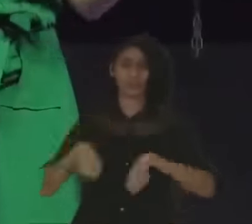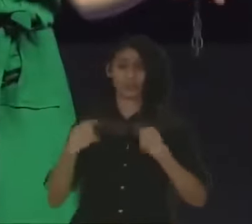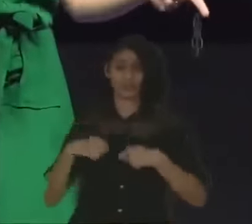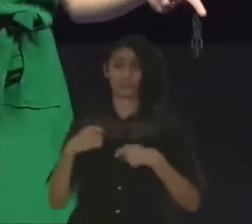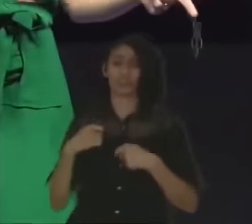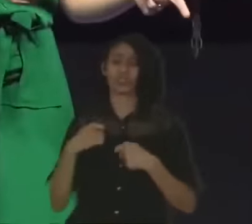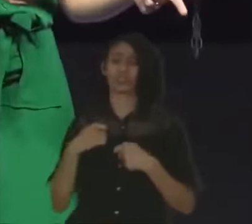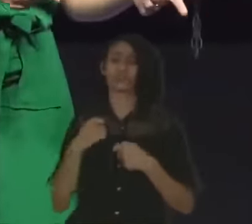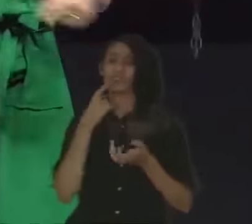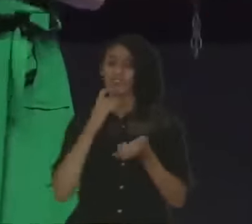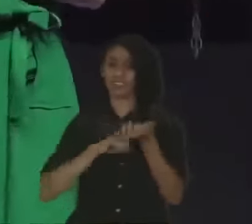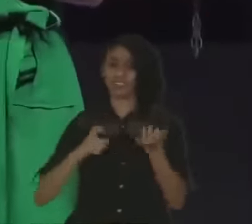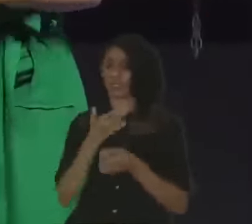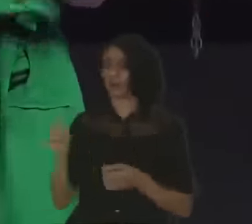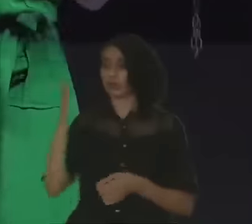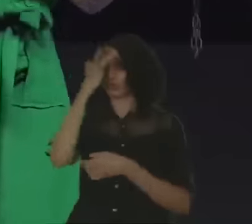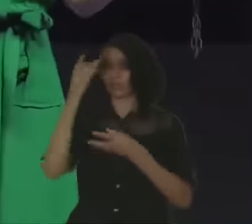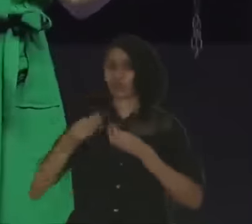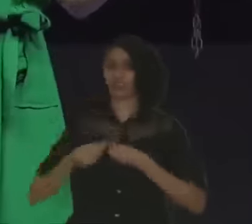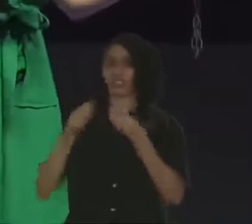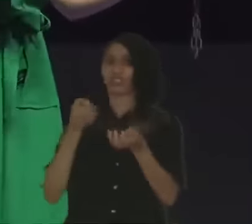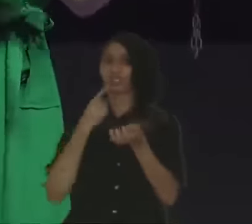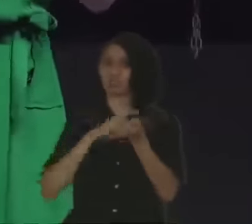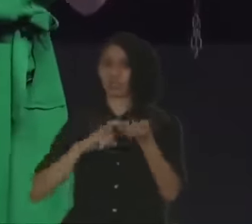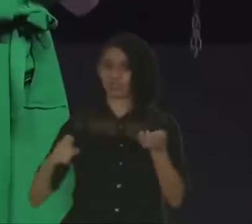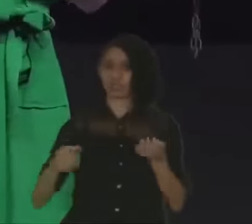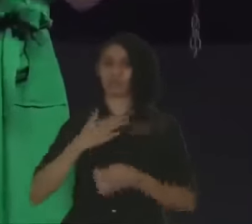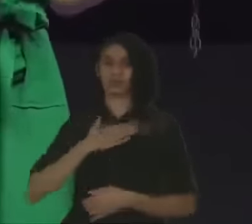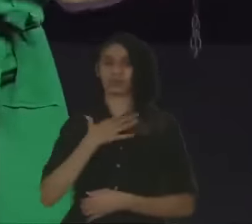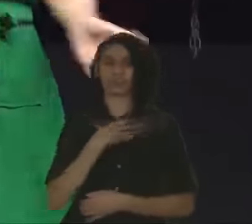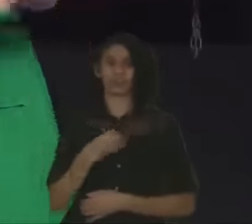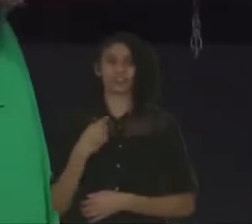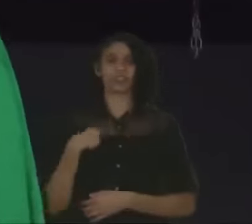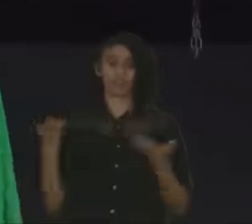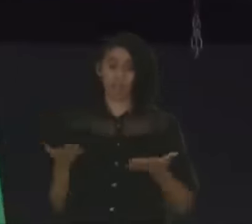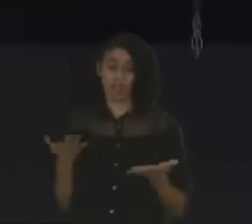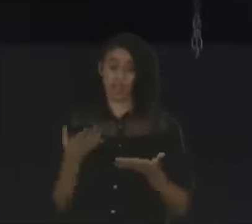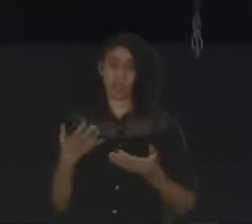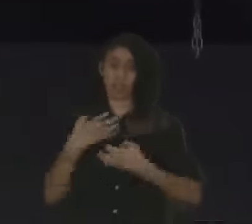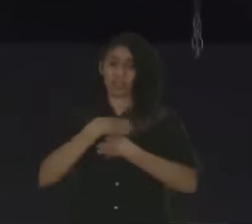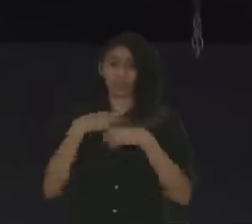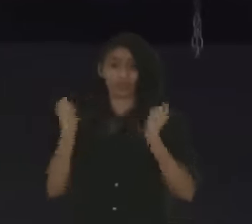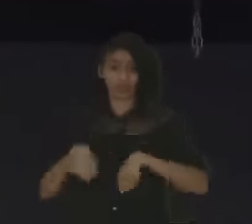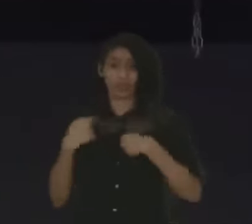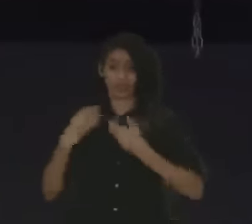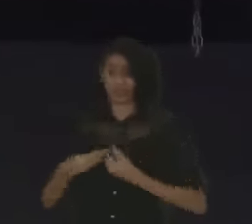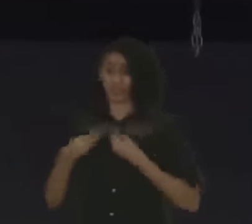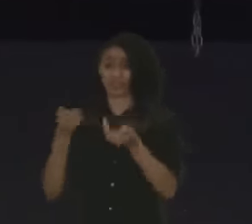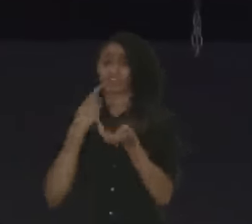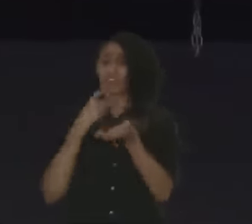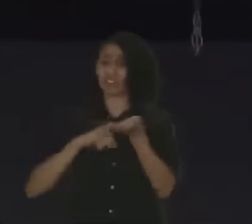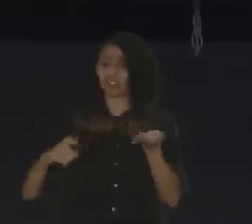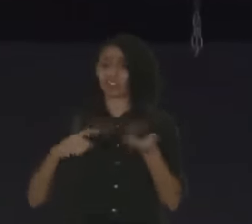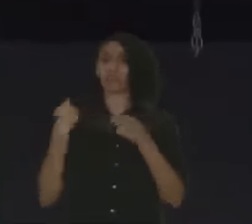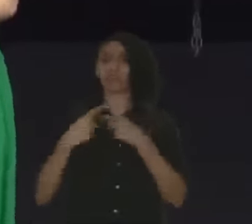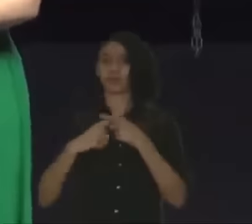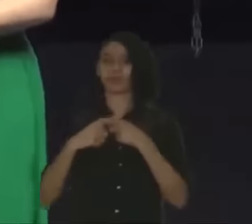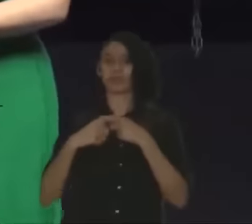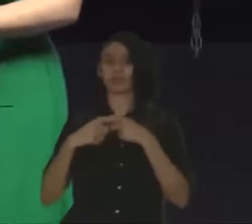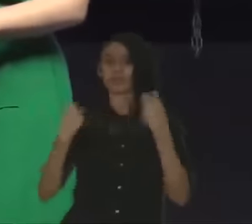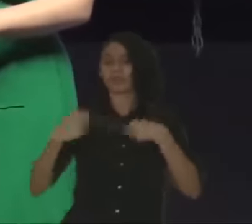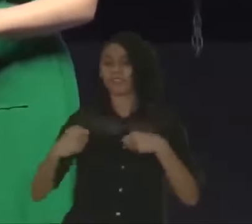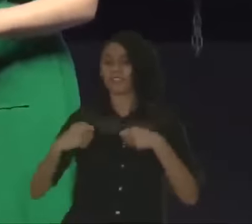pessoas doar sangue para ela e porque pessoas doaram sangue para minha filha eu me sinto na obrigação dar sangue para outras pessoas o que é isso a necessidade de transformar a